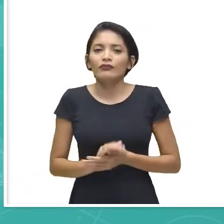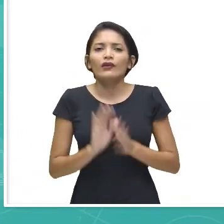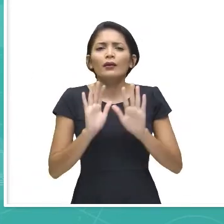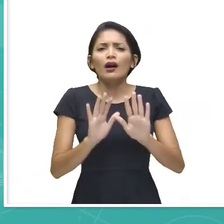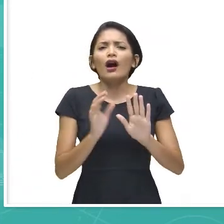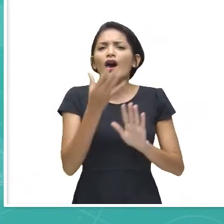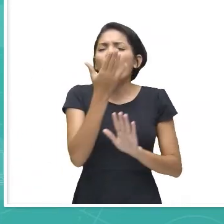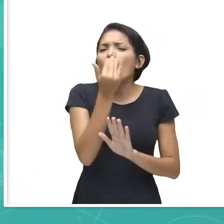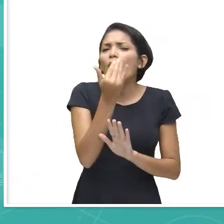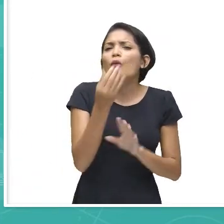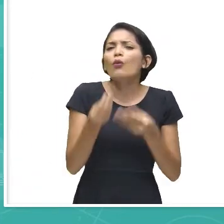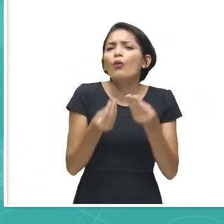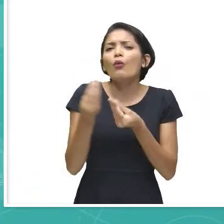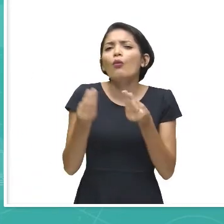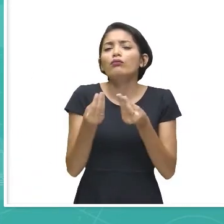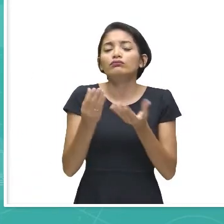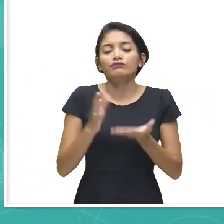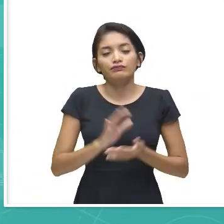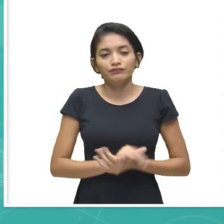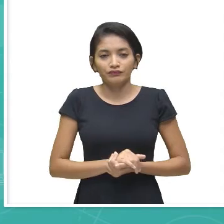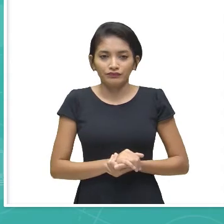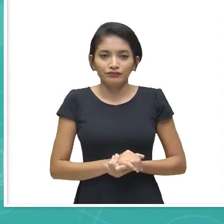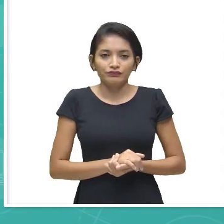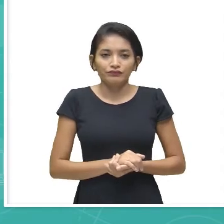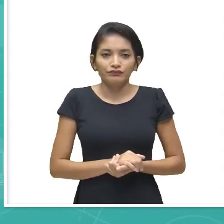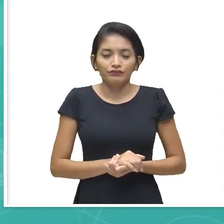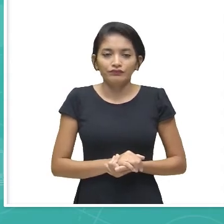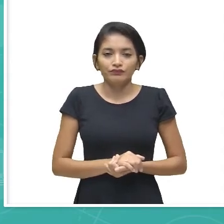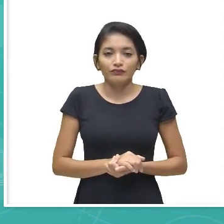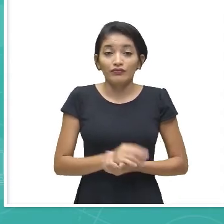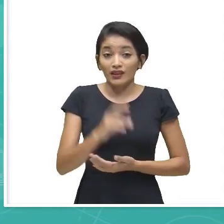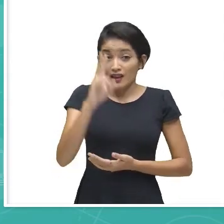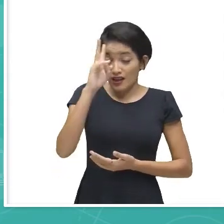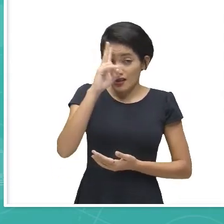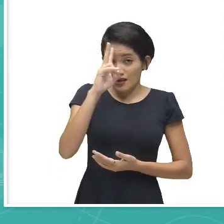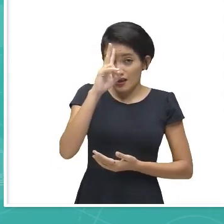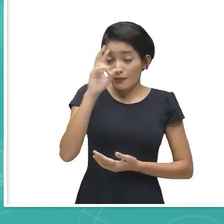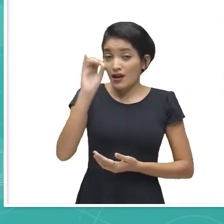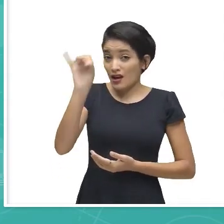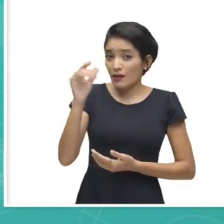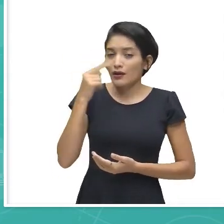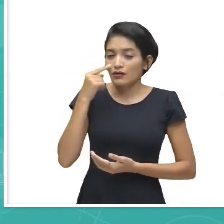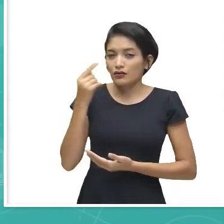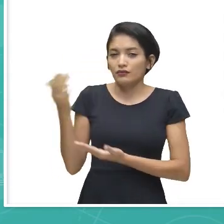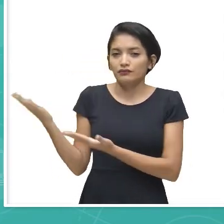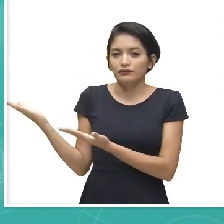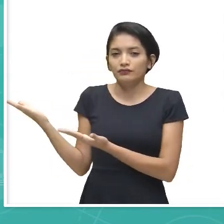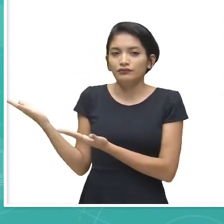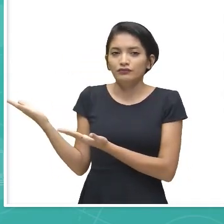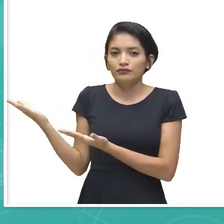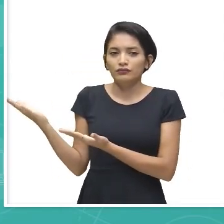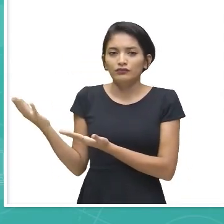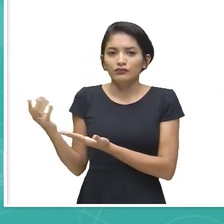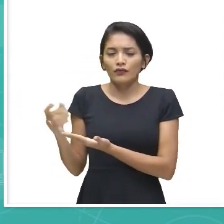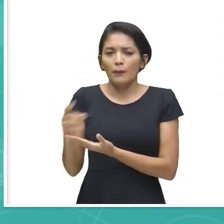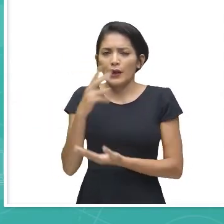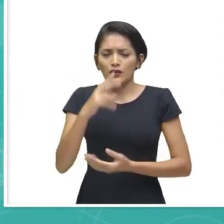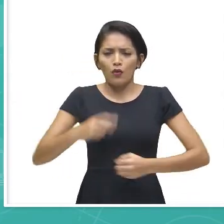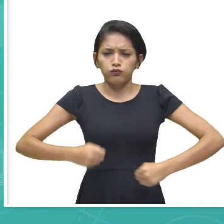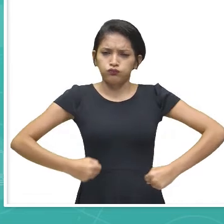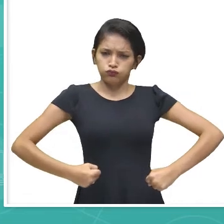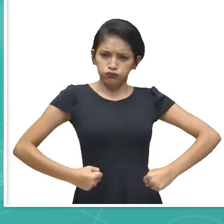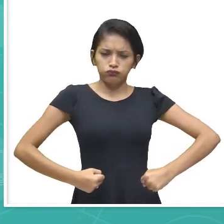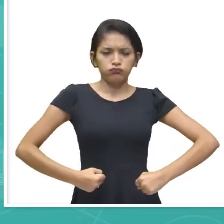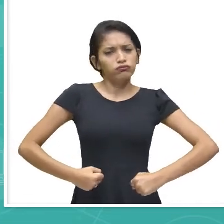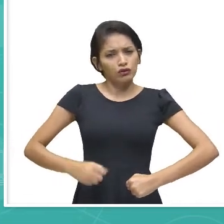alimentação deles? Vamos ver? Primeiro, relembrar aí a imagem deles, vamos ver. Eles são um pouco mais fortes,